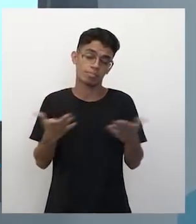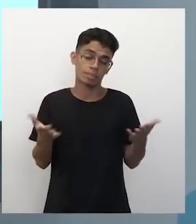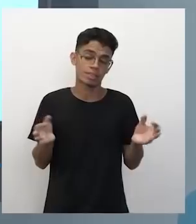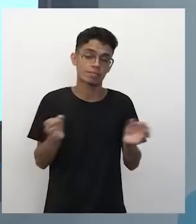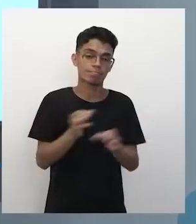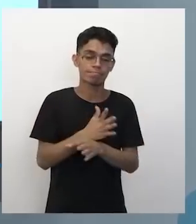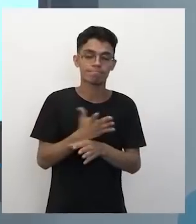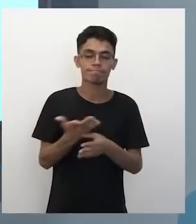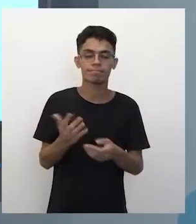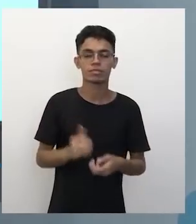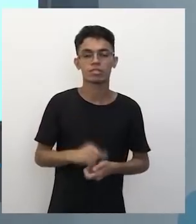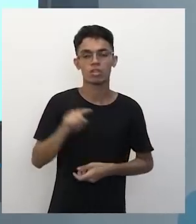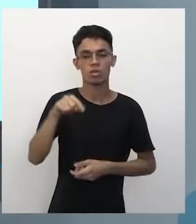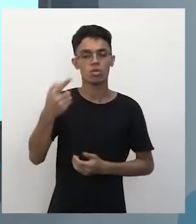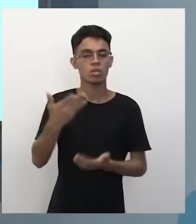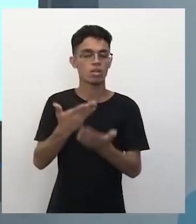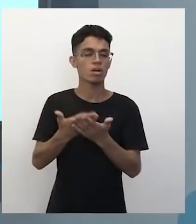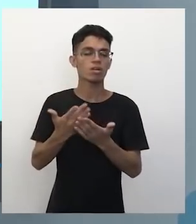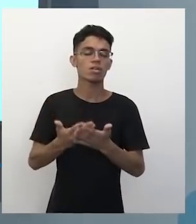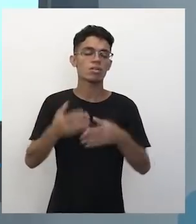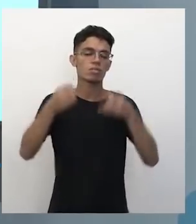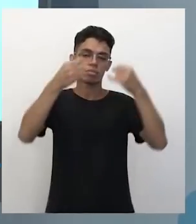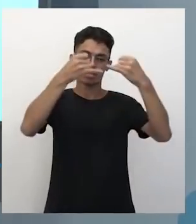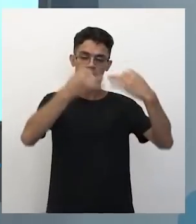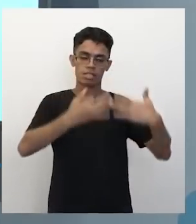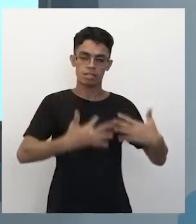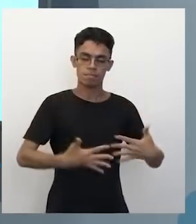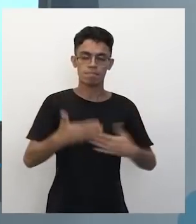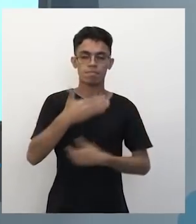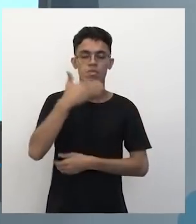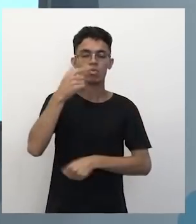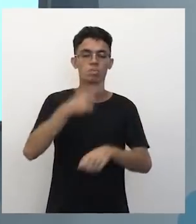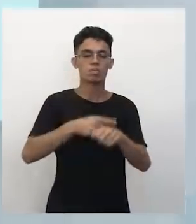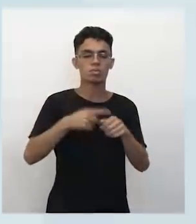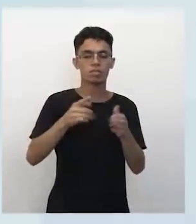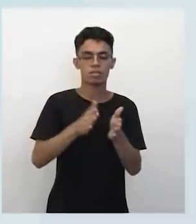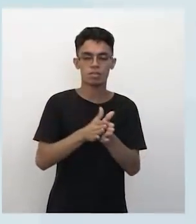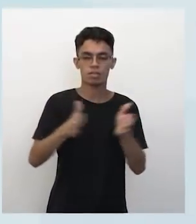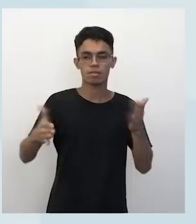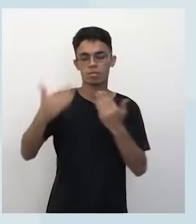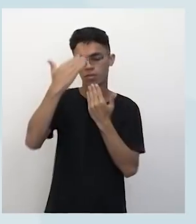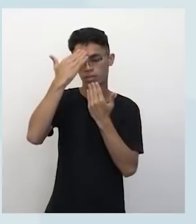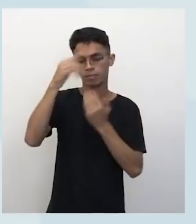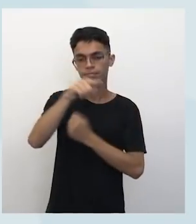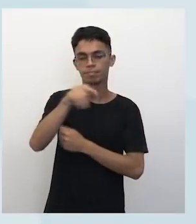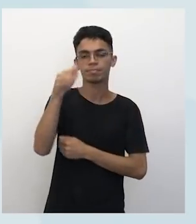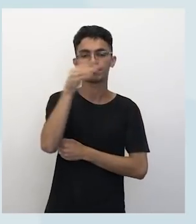tempo acabou. Na próxima aula eu vou falar um pouco mais sobre o tempo. Muito obrigada pela participação de